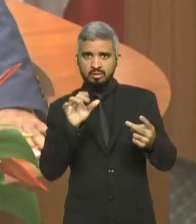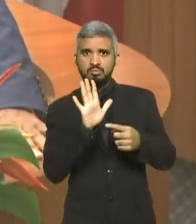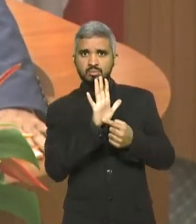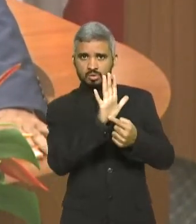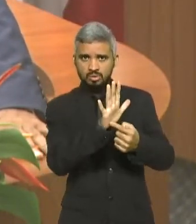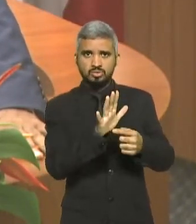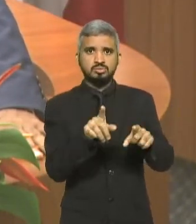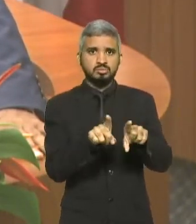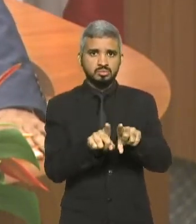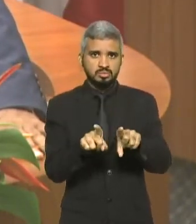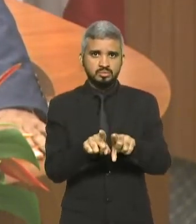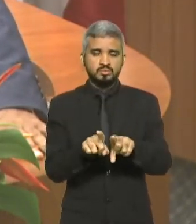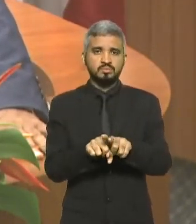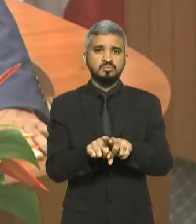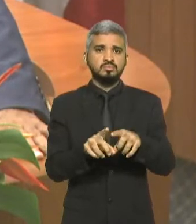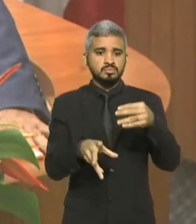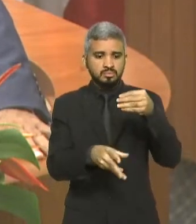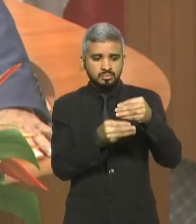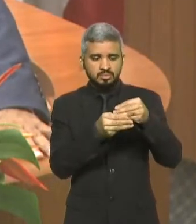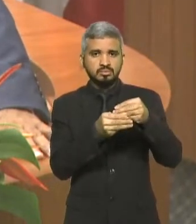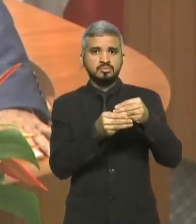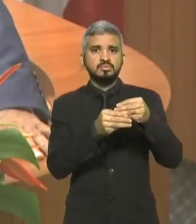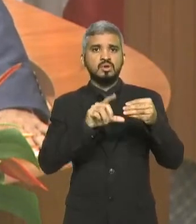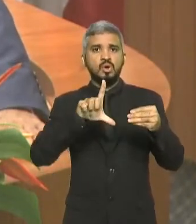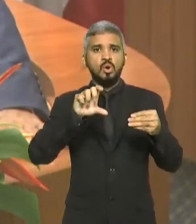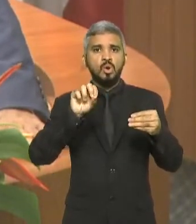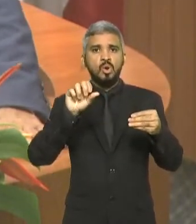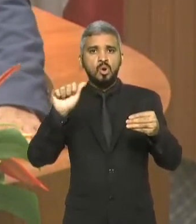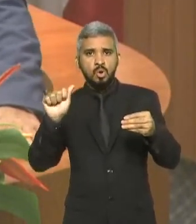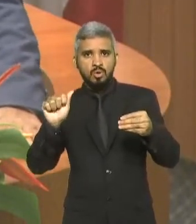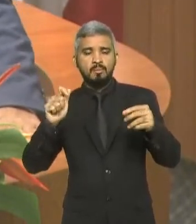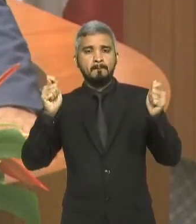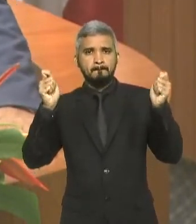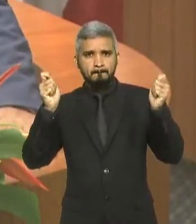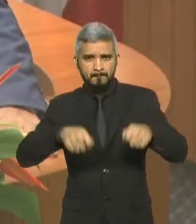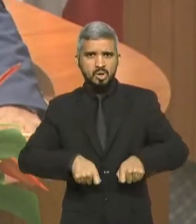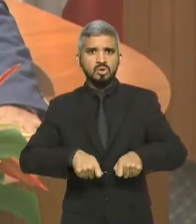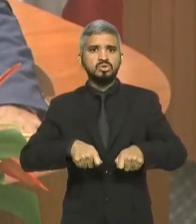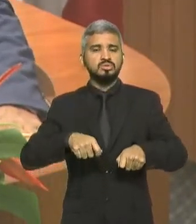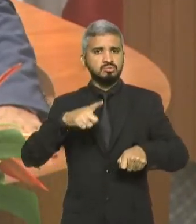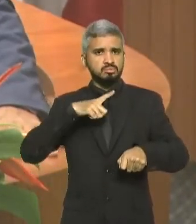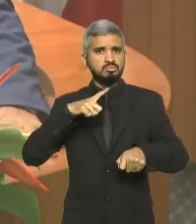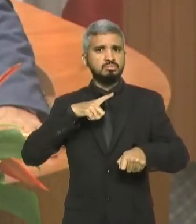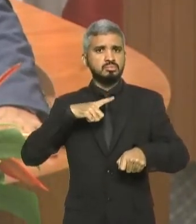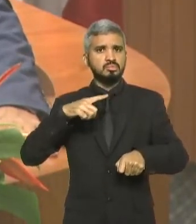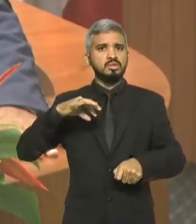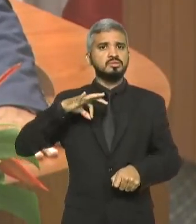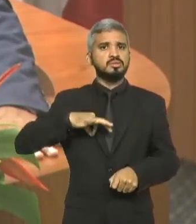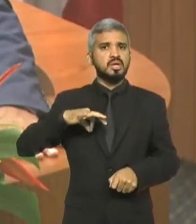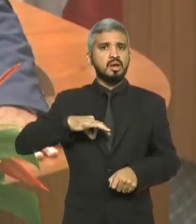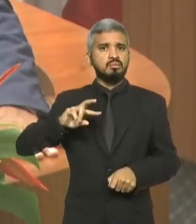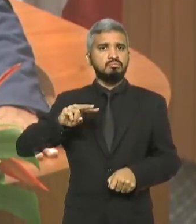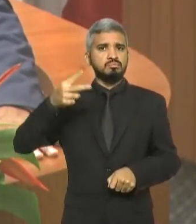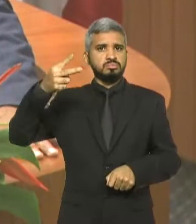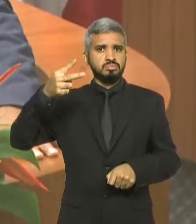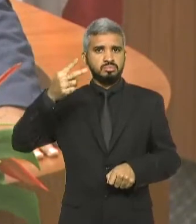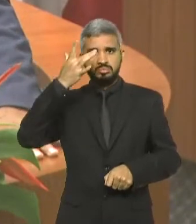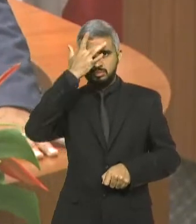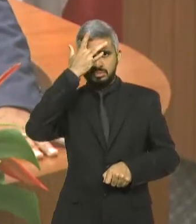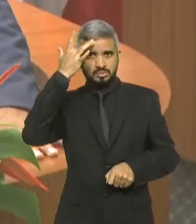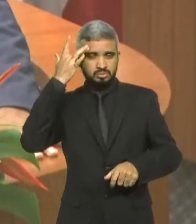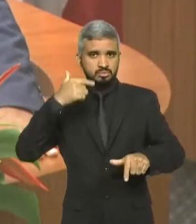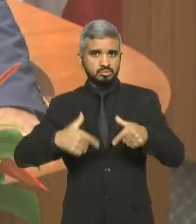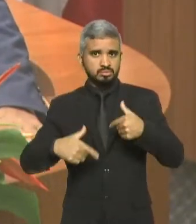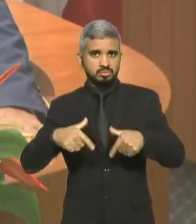emenda ao orçamento para que possa ser contemplado esse reajuste para os servidores públicos